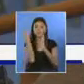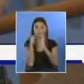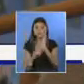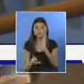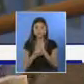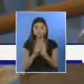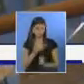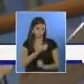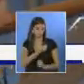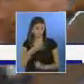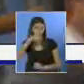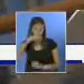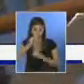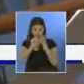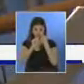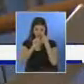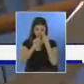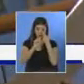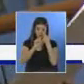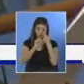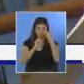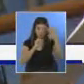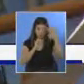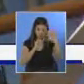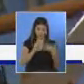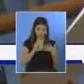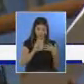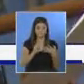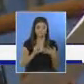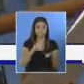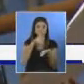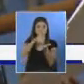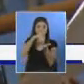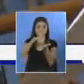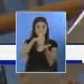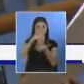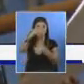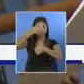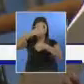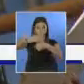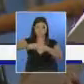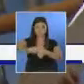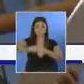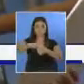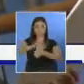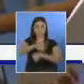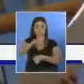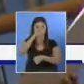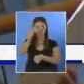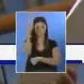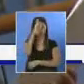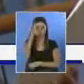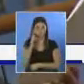projeto, o projeto, o artigo 78, o ele reza? Diz assim, os secretários municipais serão